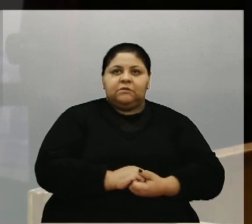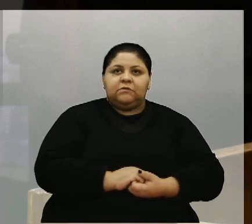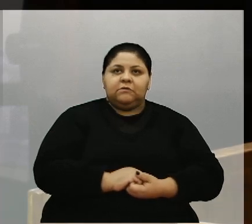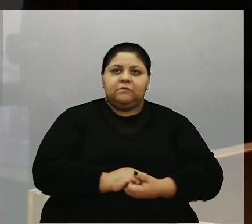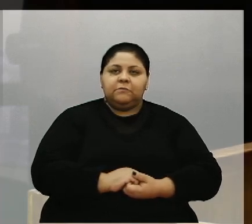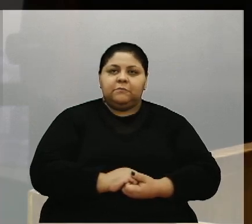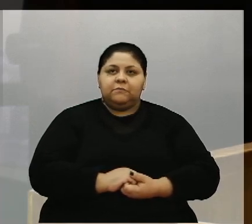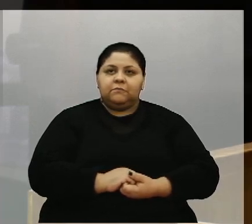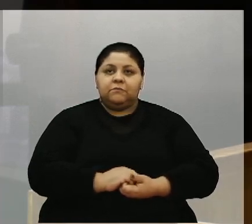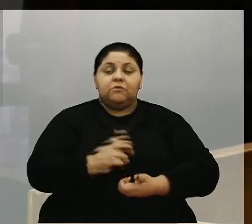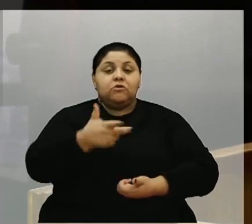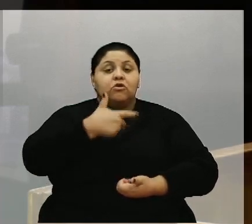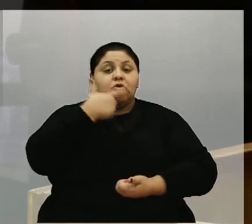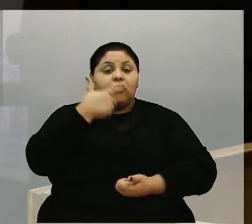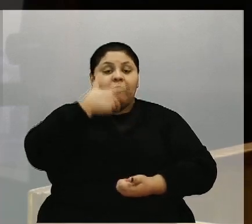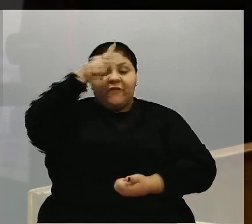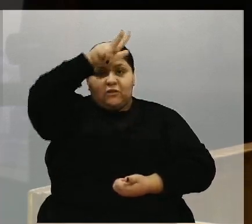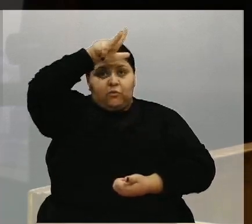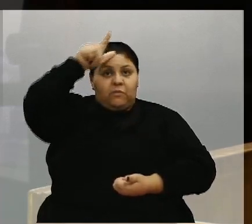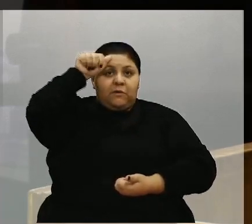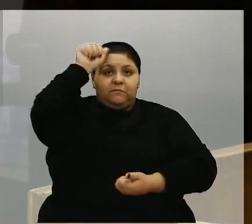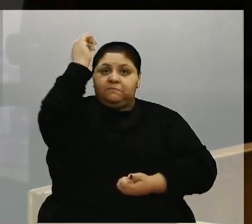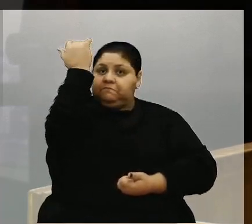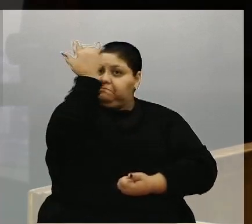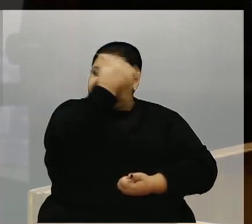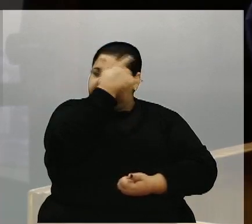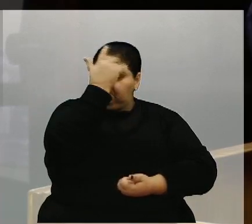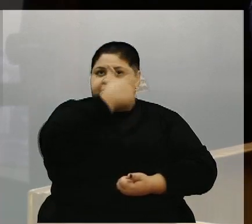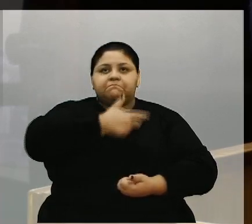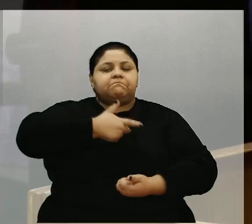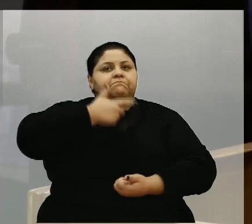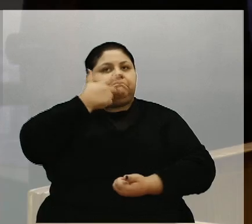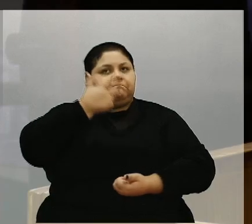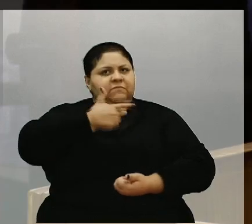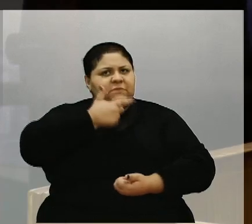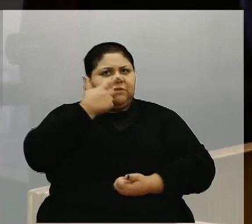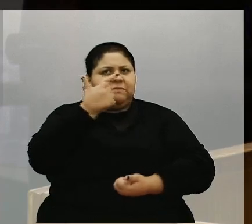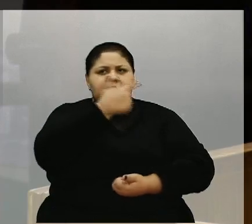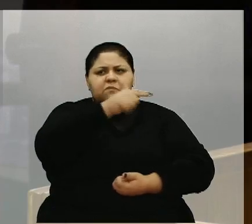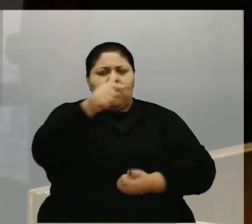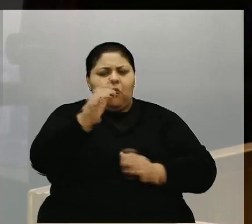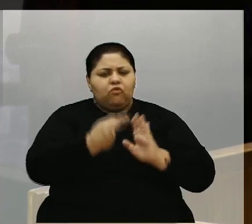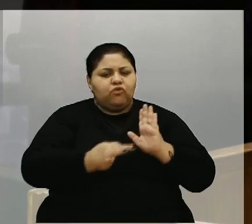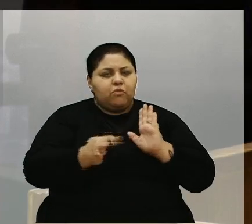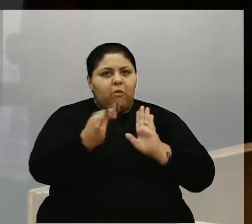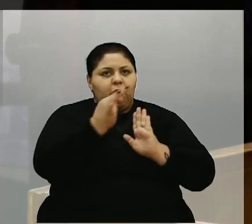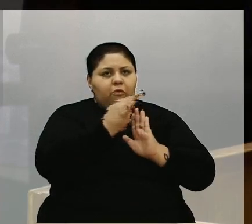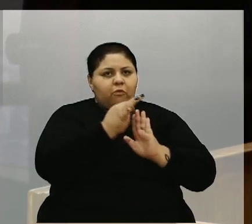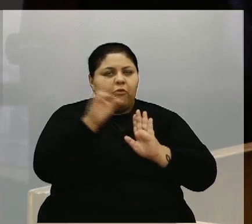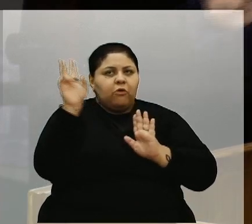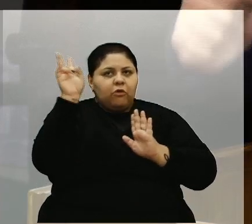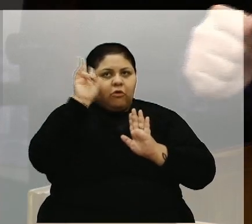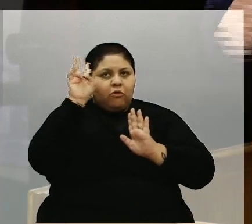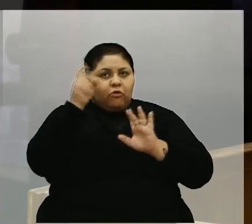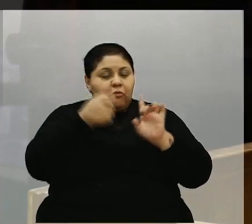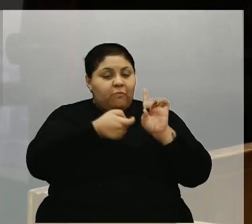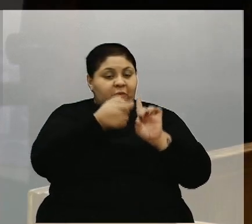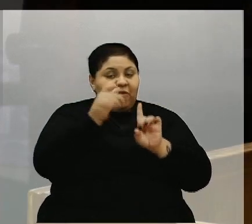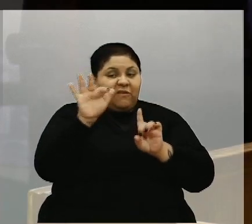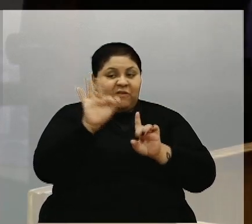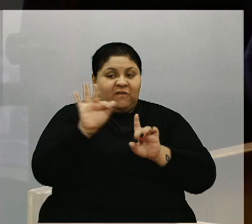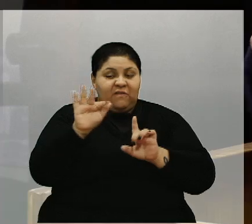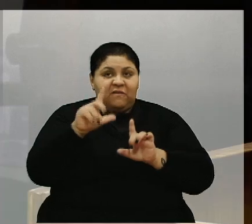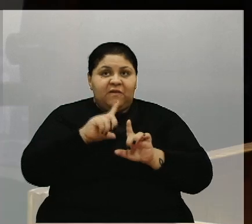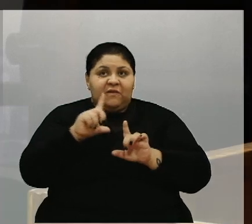Uma fala do prefeito Adiló que reitera uma outra posição. Vocês lembram, no mês de fevereiro, nós tivemos